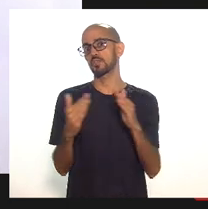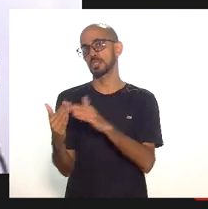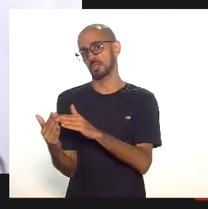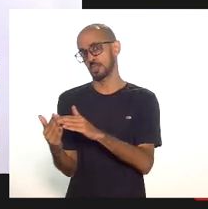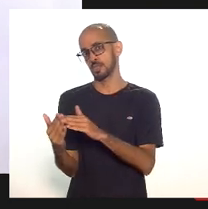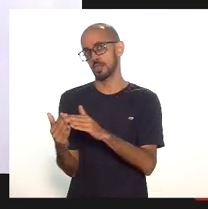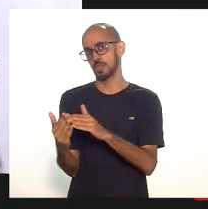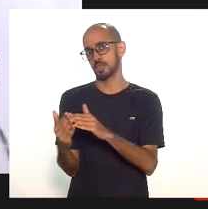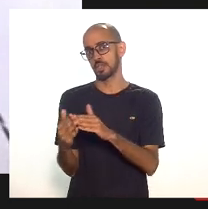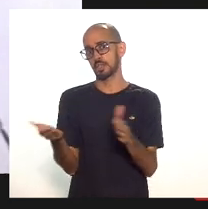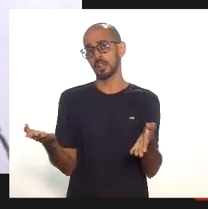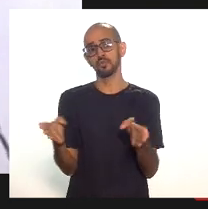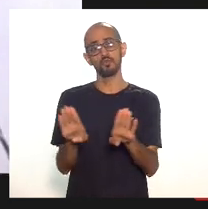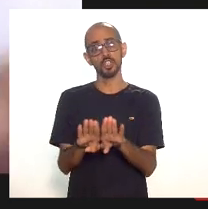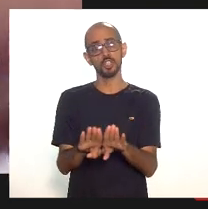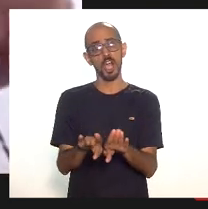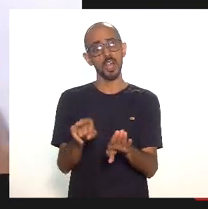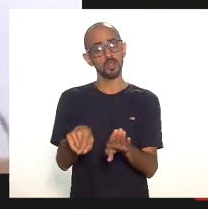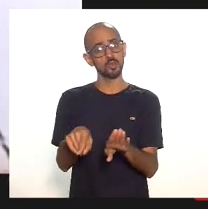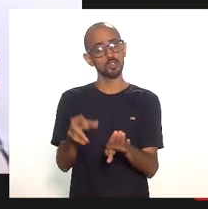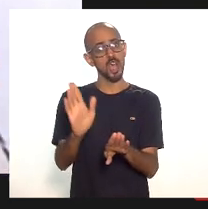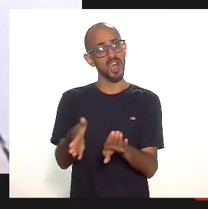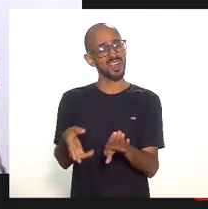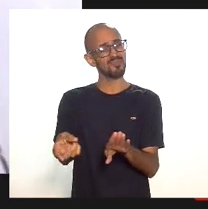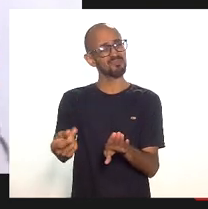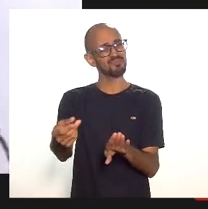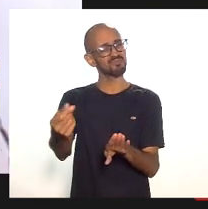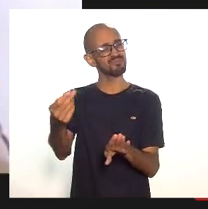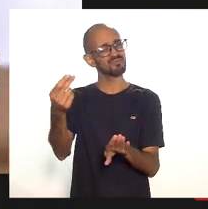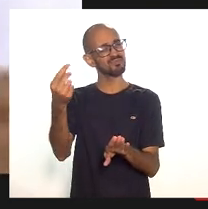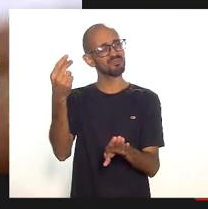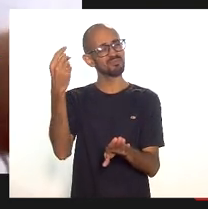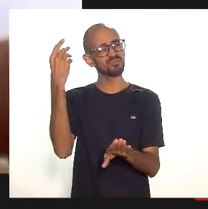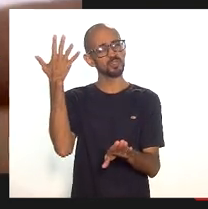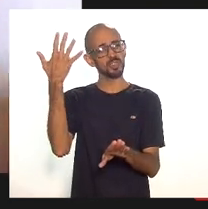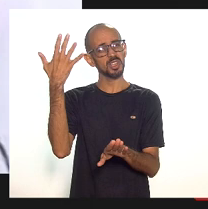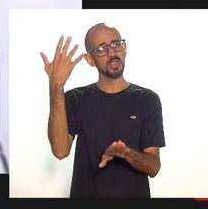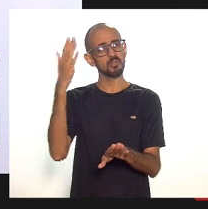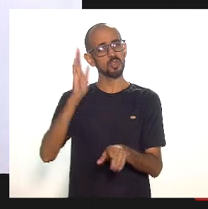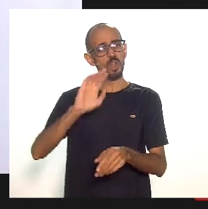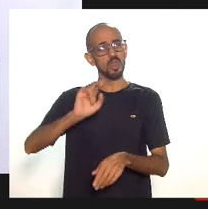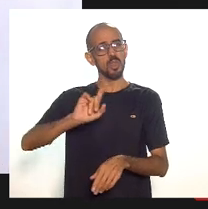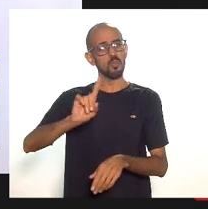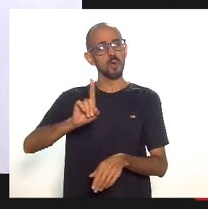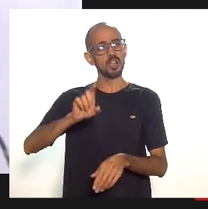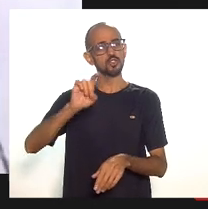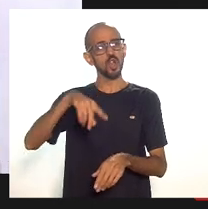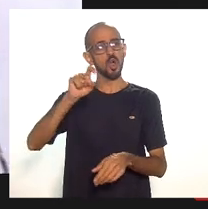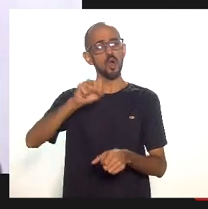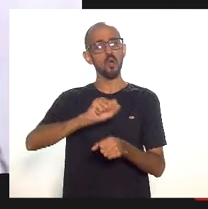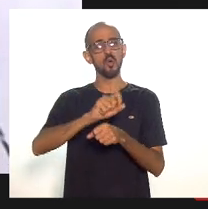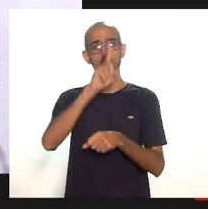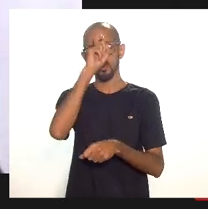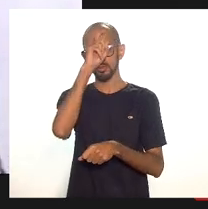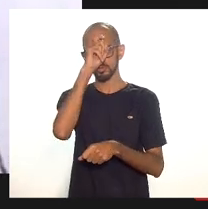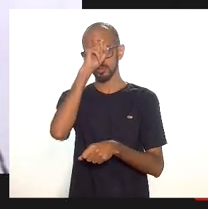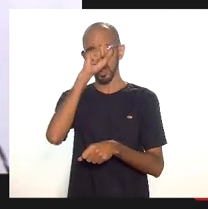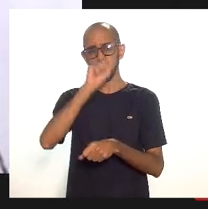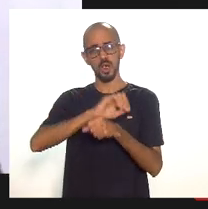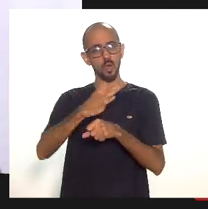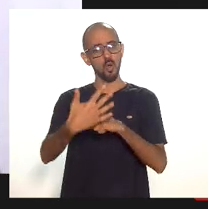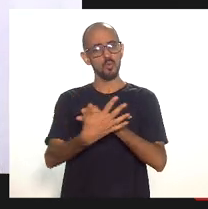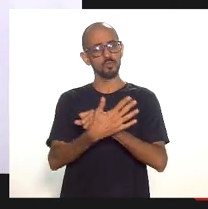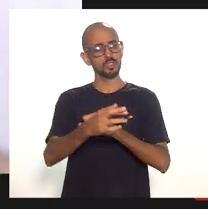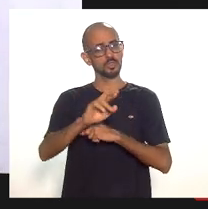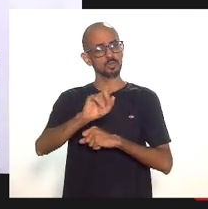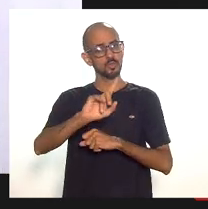os leitos fechados, isso já vem de distância. Ali não é um hospital só para Covid, ali é um hospital geral, são um